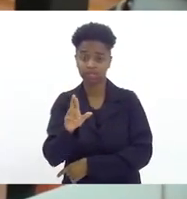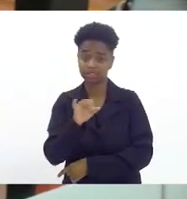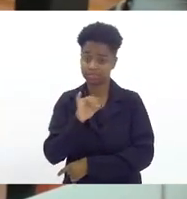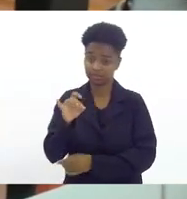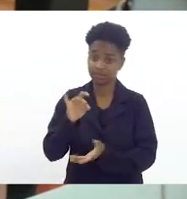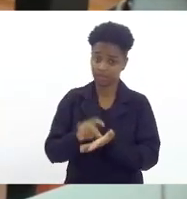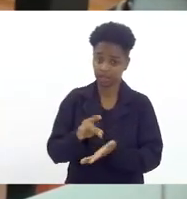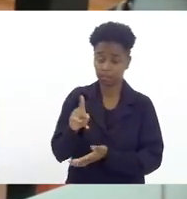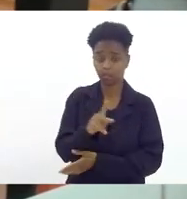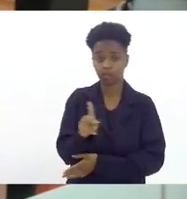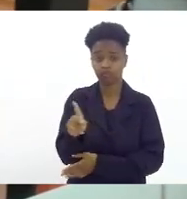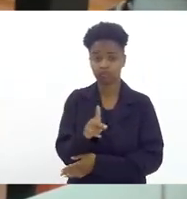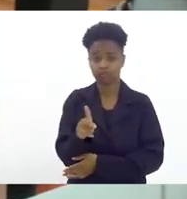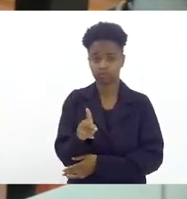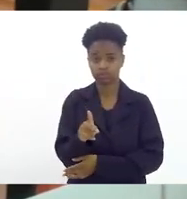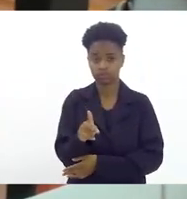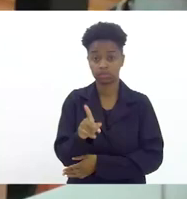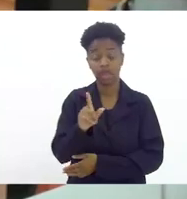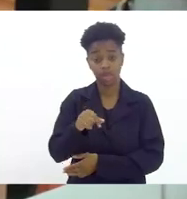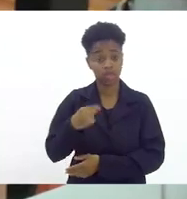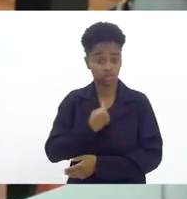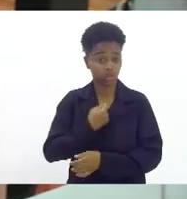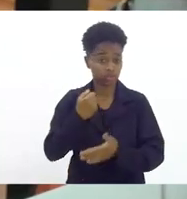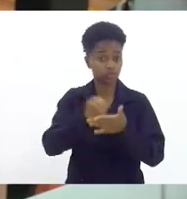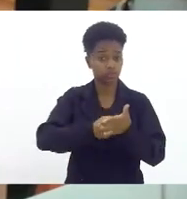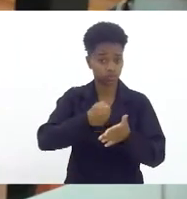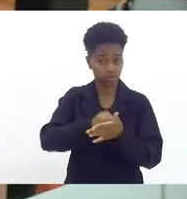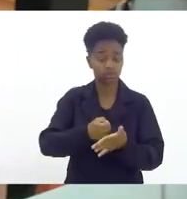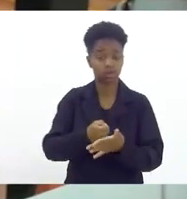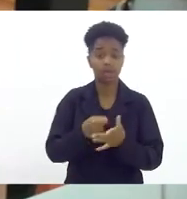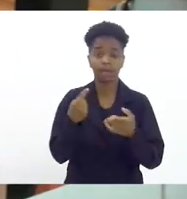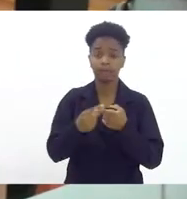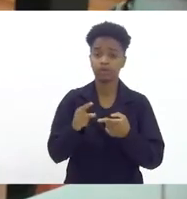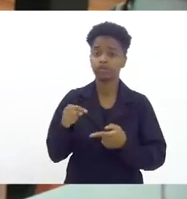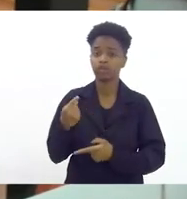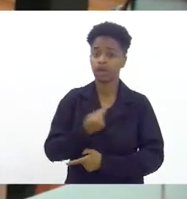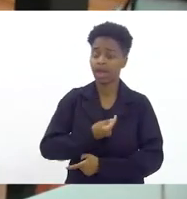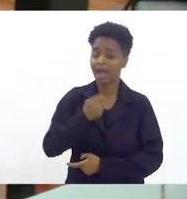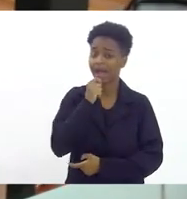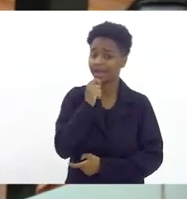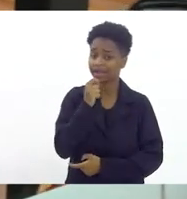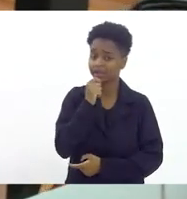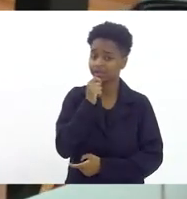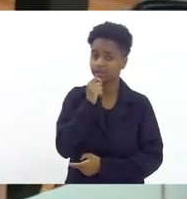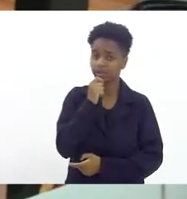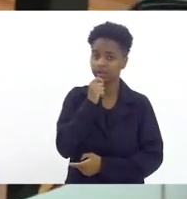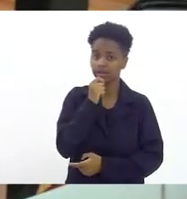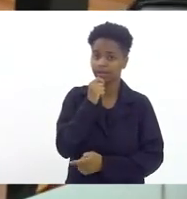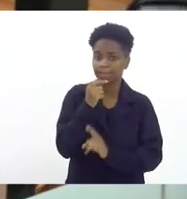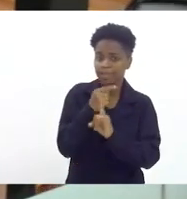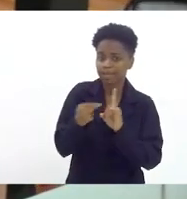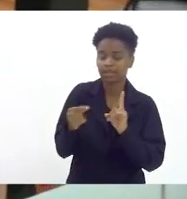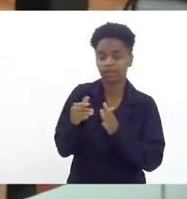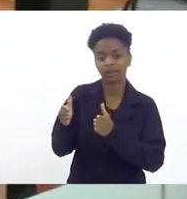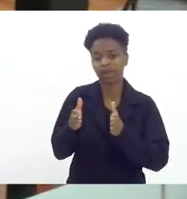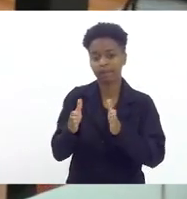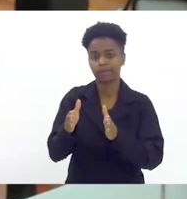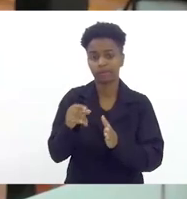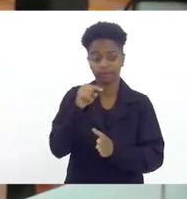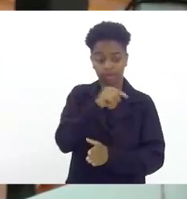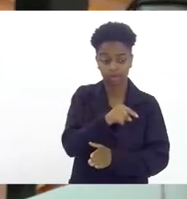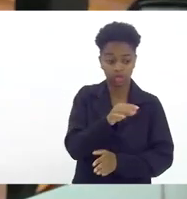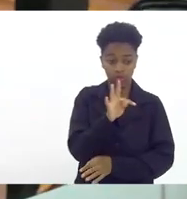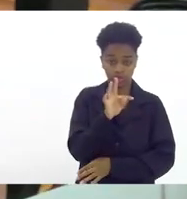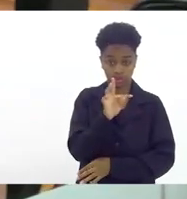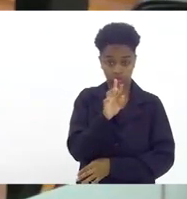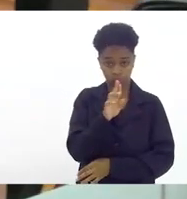é um professor essa é a nossa luta nós estamos ainda no meio do caminho entre aquele que é o tutor e